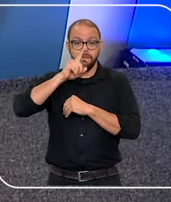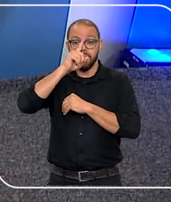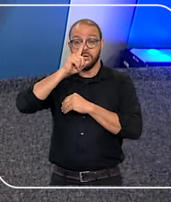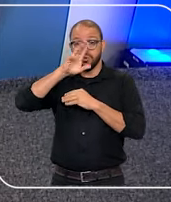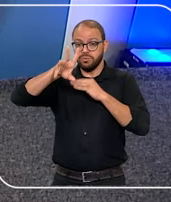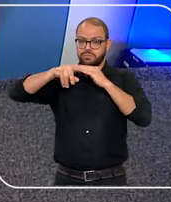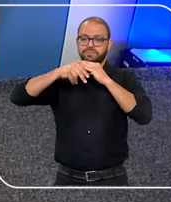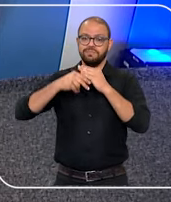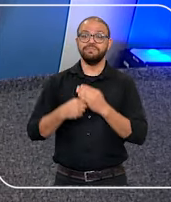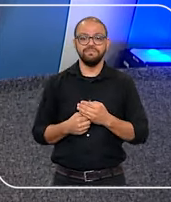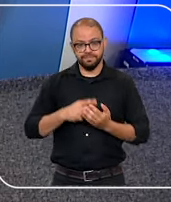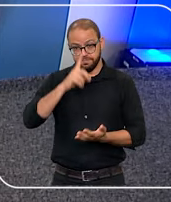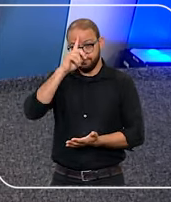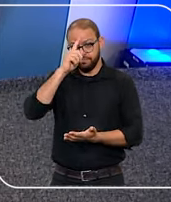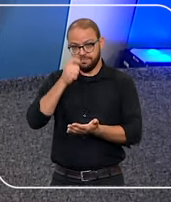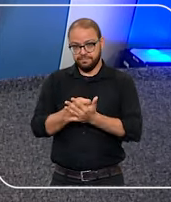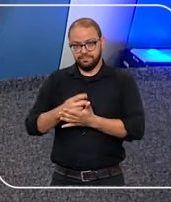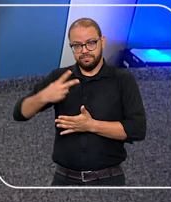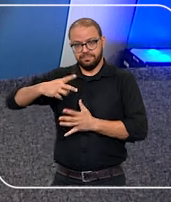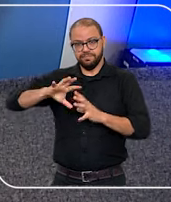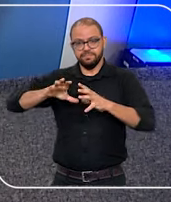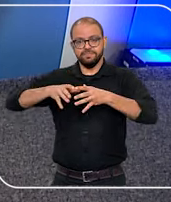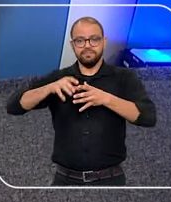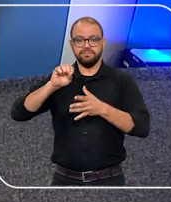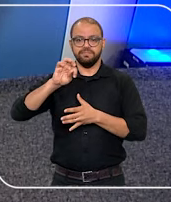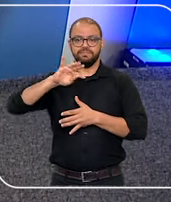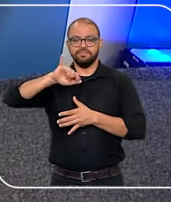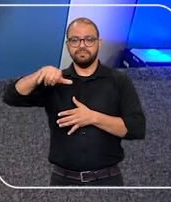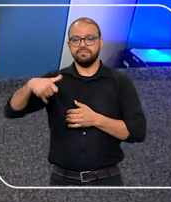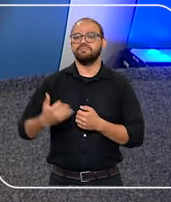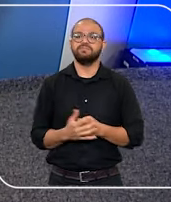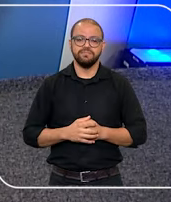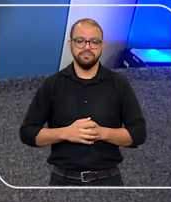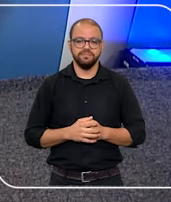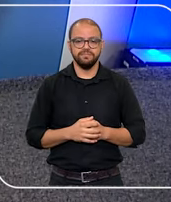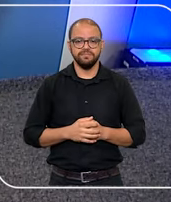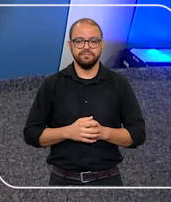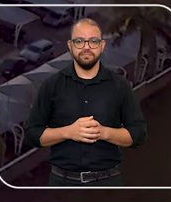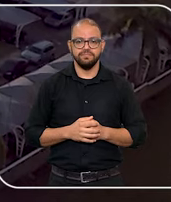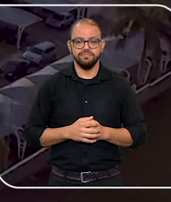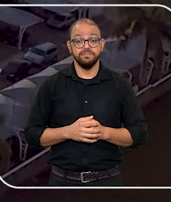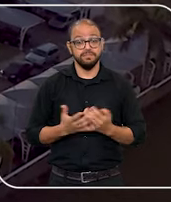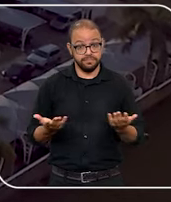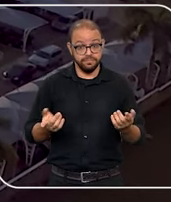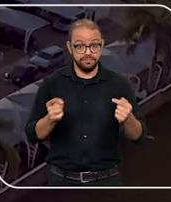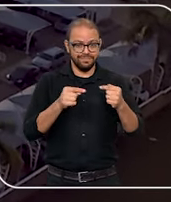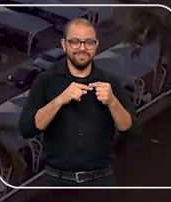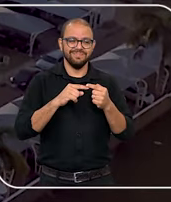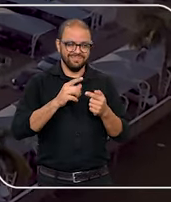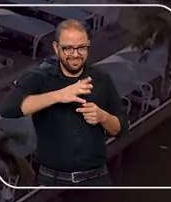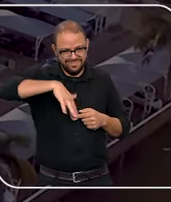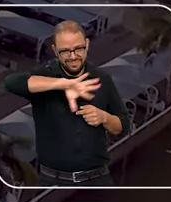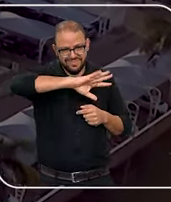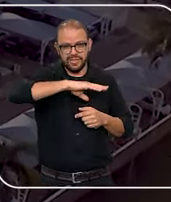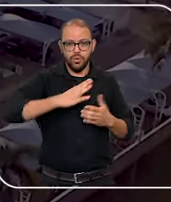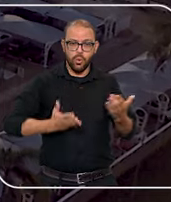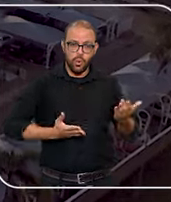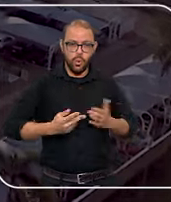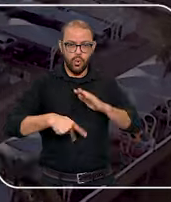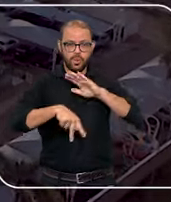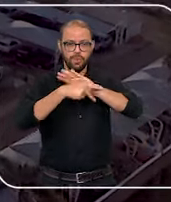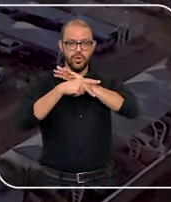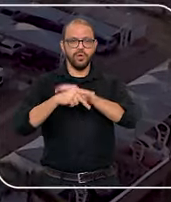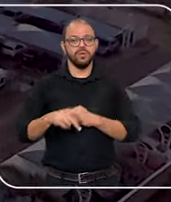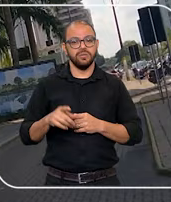e periculosidade. Foi o que decidiu a segunda turma do STJ. O caso envolve servidores do Tribunal